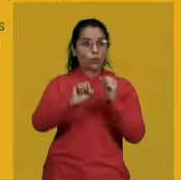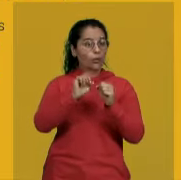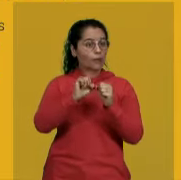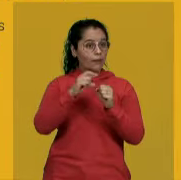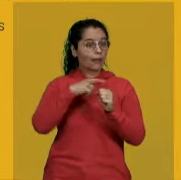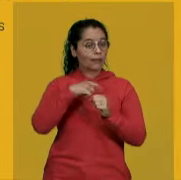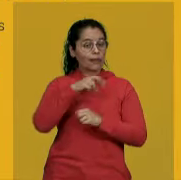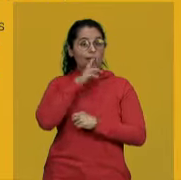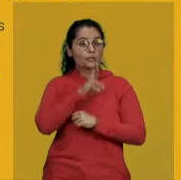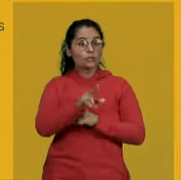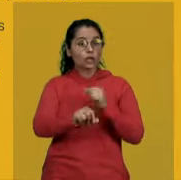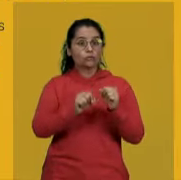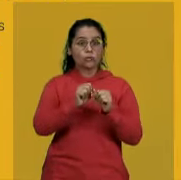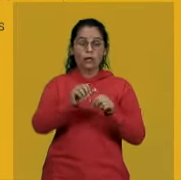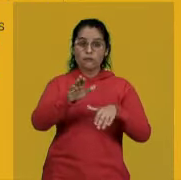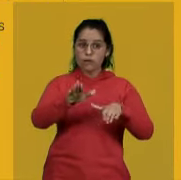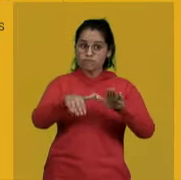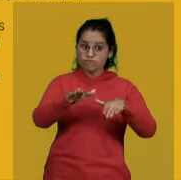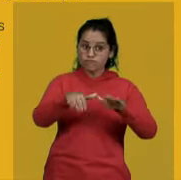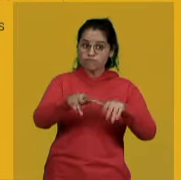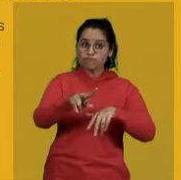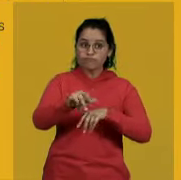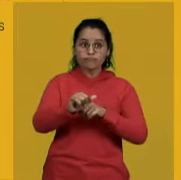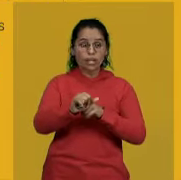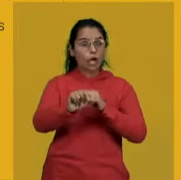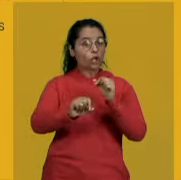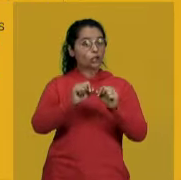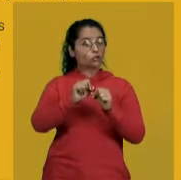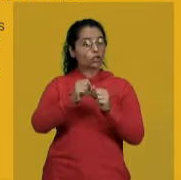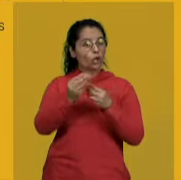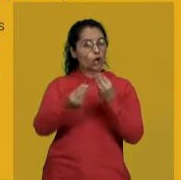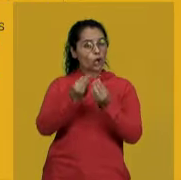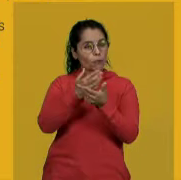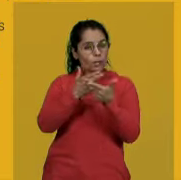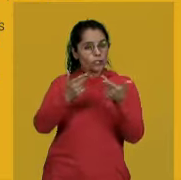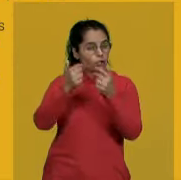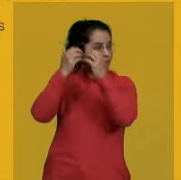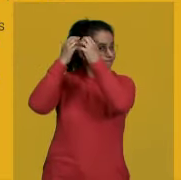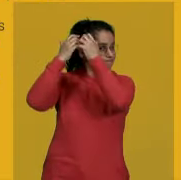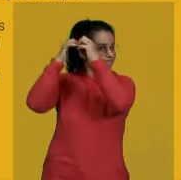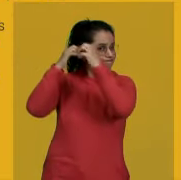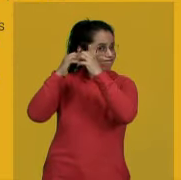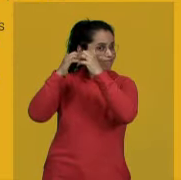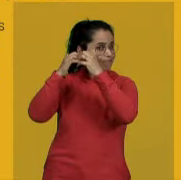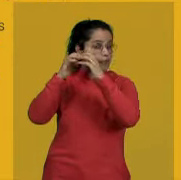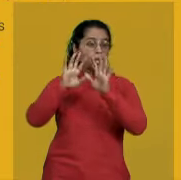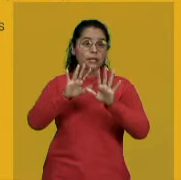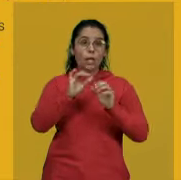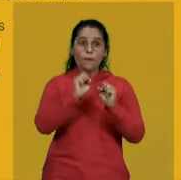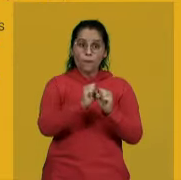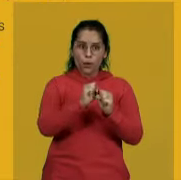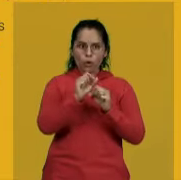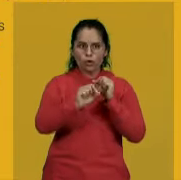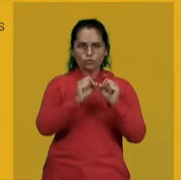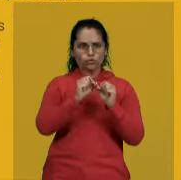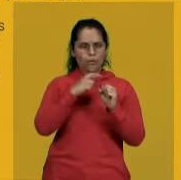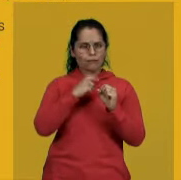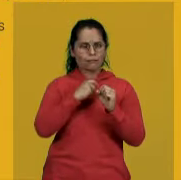drogas cujos efeitos são relativos à distorção das atividades cerebrais, podendo